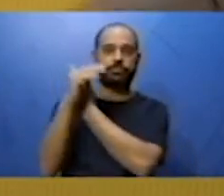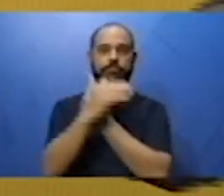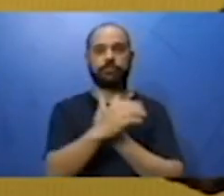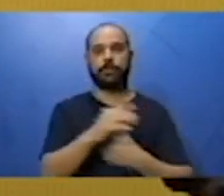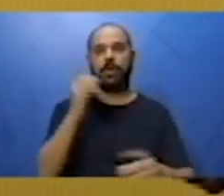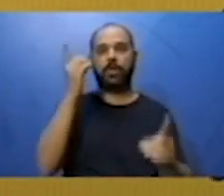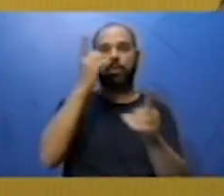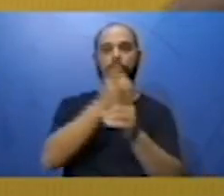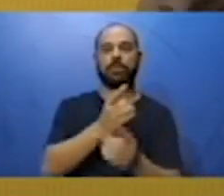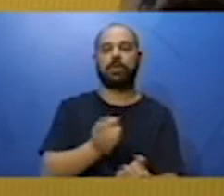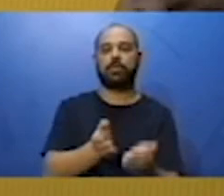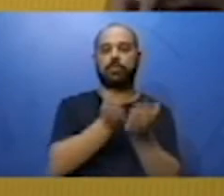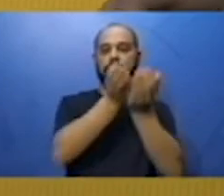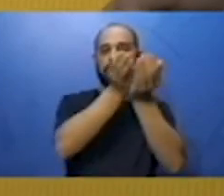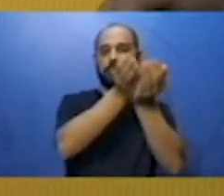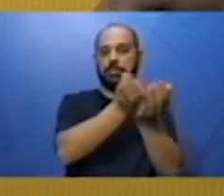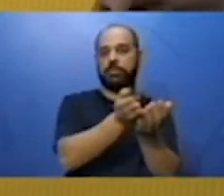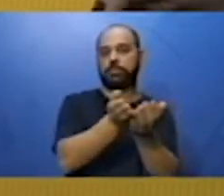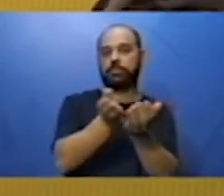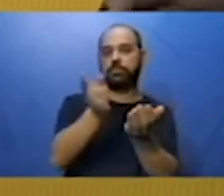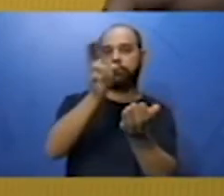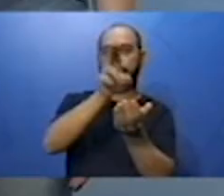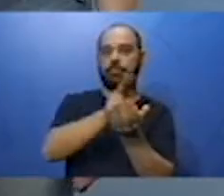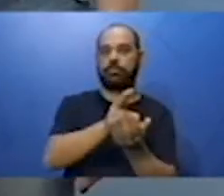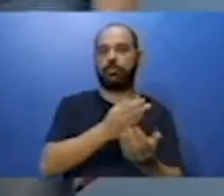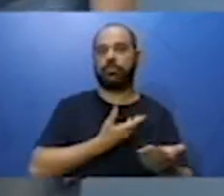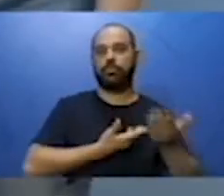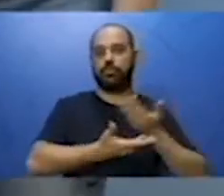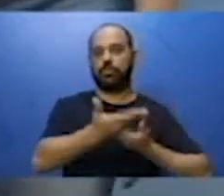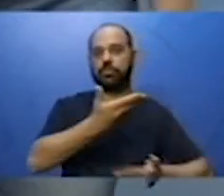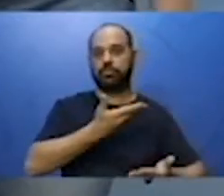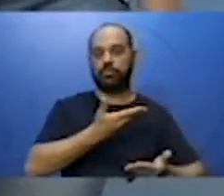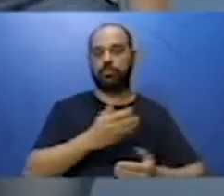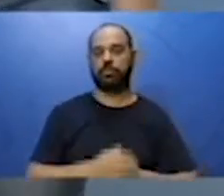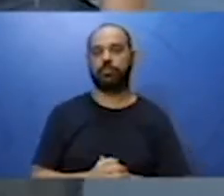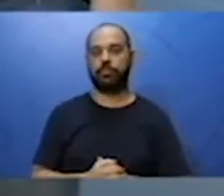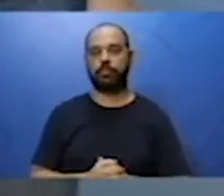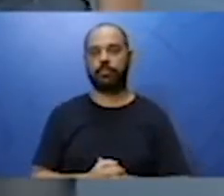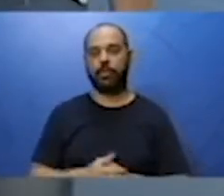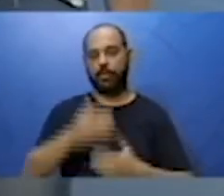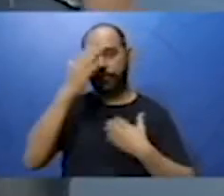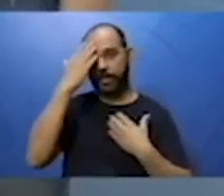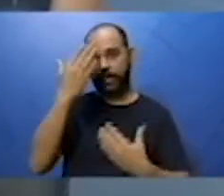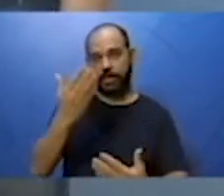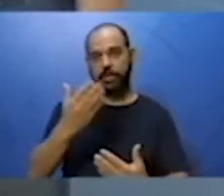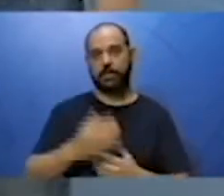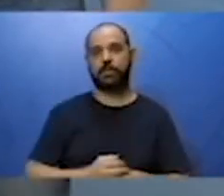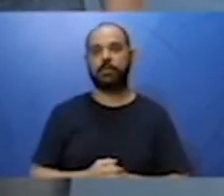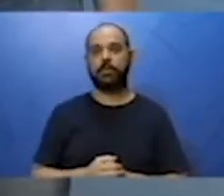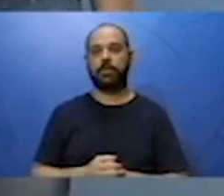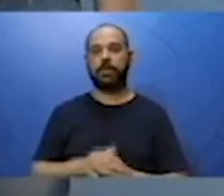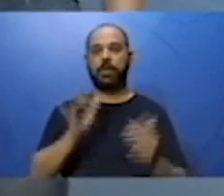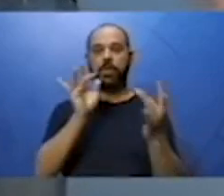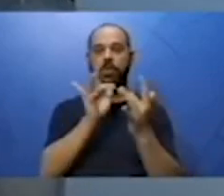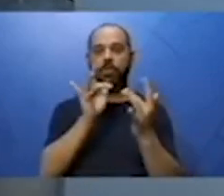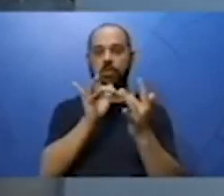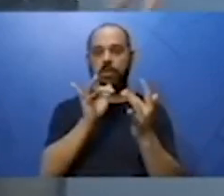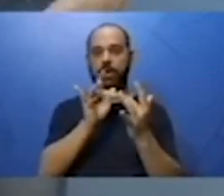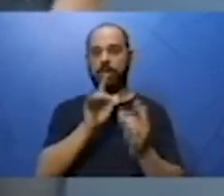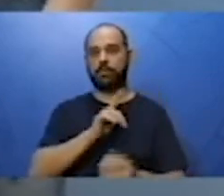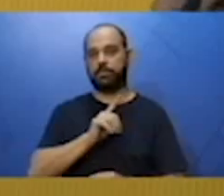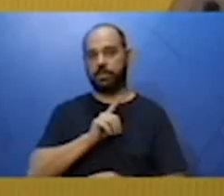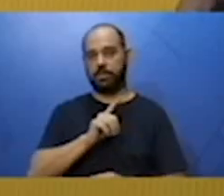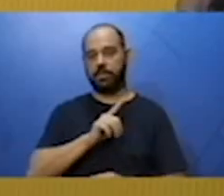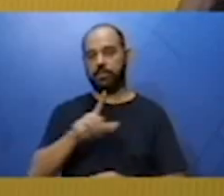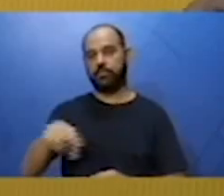A achar um ninho, nem que seja no peito um do outro. Muito obrigada. Eu deixo aqui o meu contato. Quem precisar